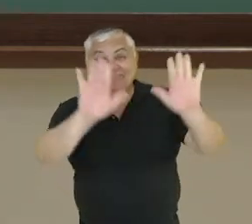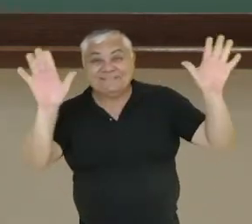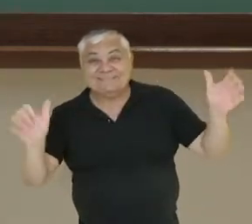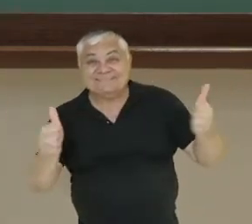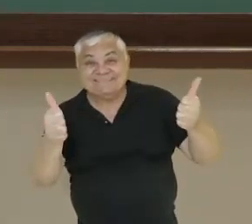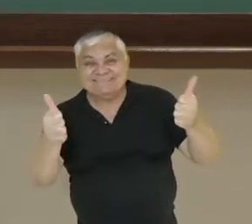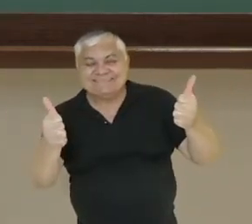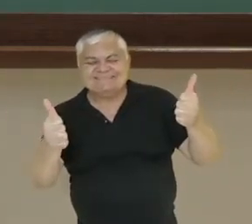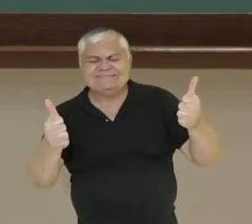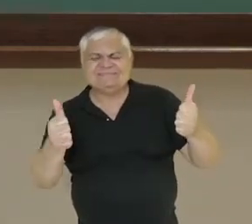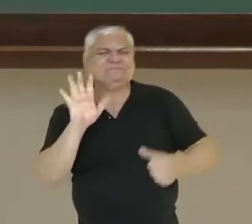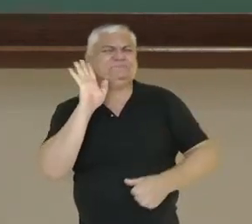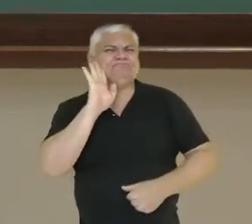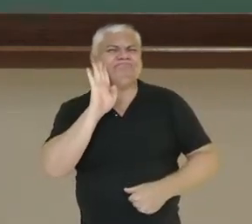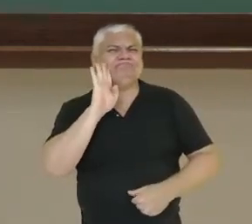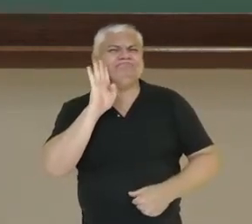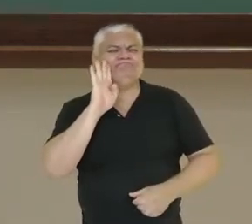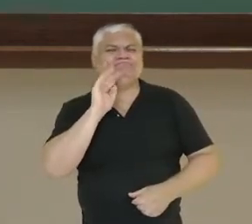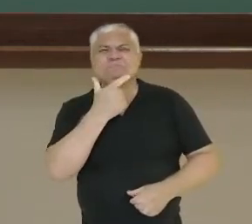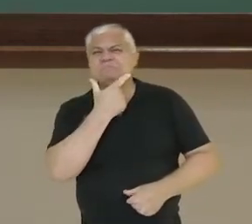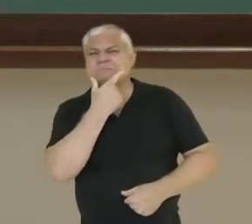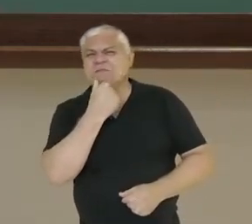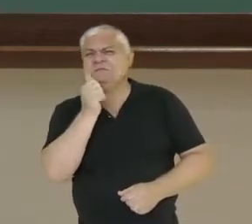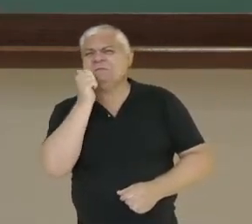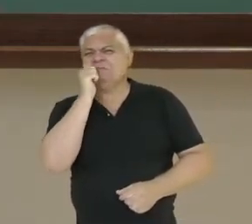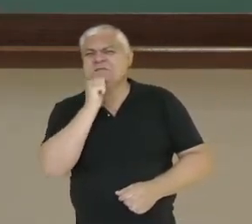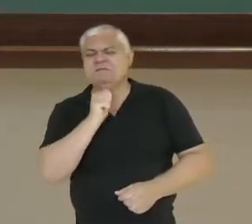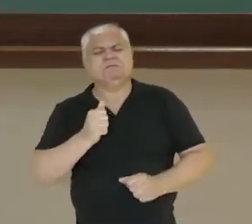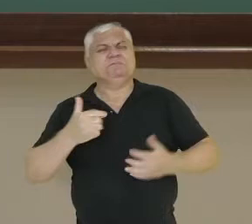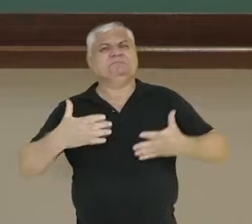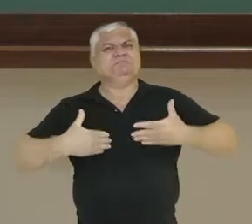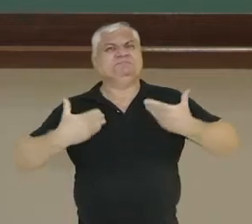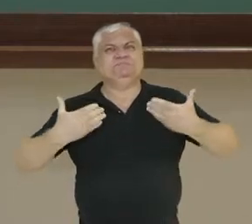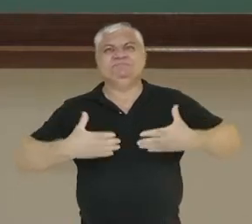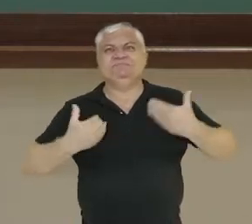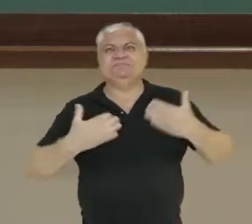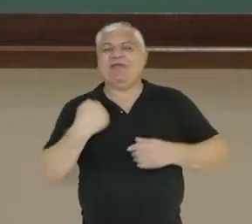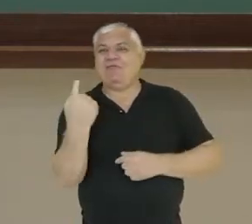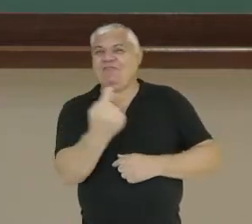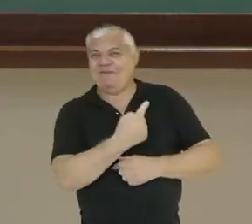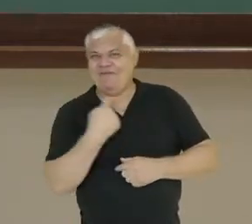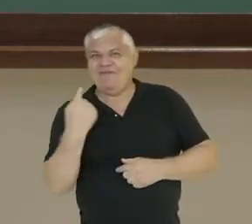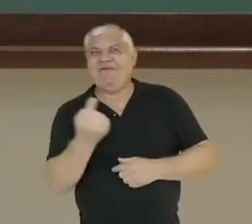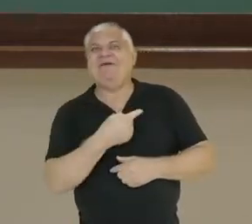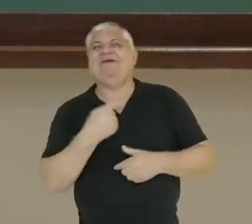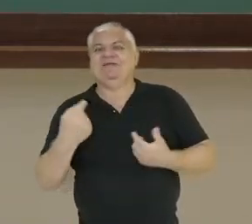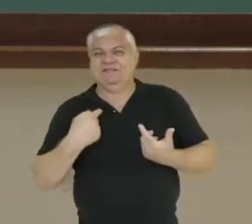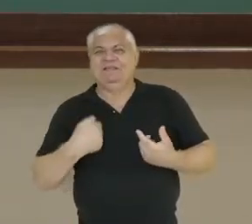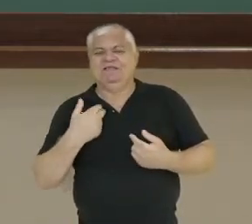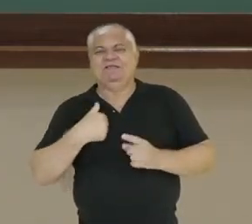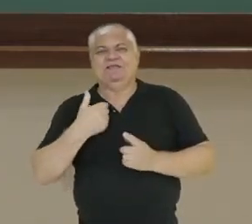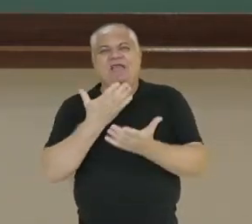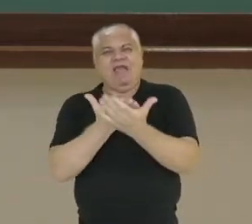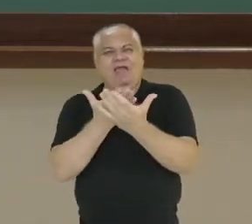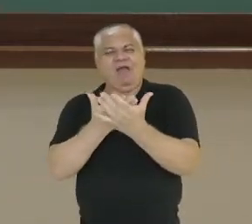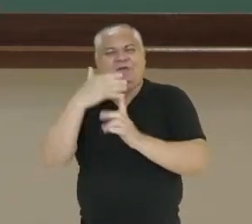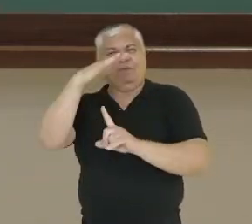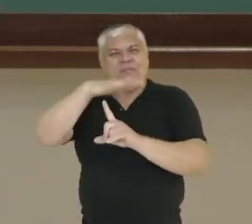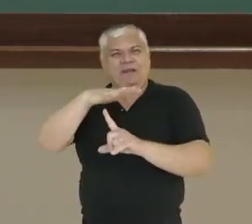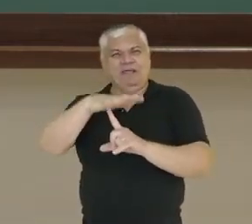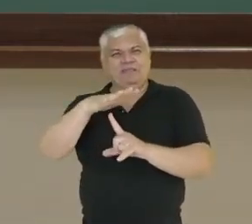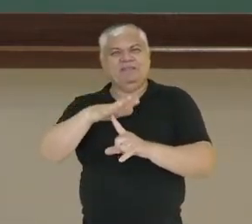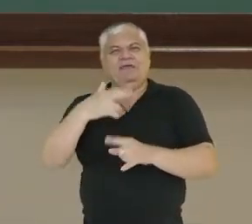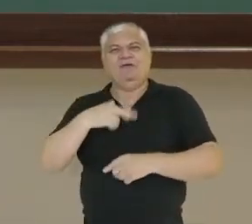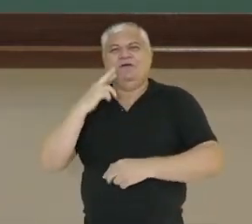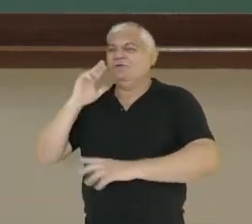Olá, meus queridos, minhas queridas, que alegria nós aqui dos estúdios da Aula Paraná,